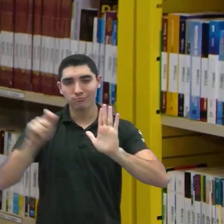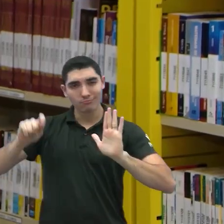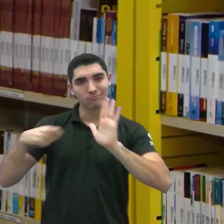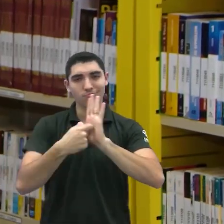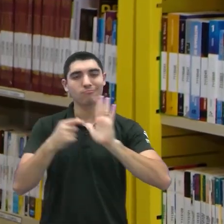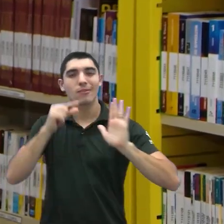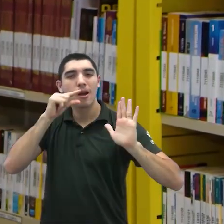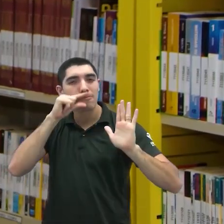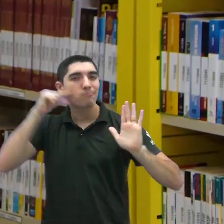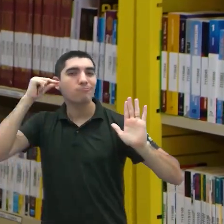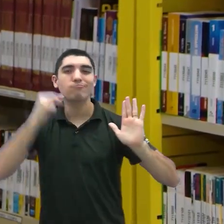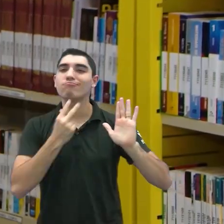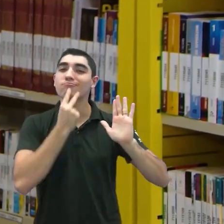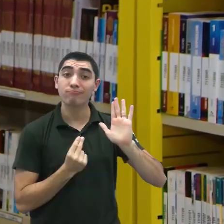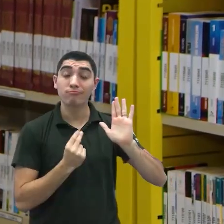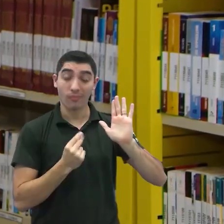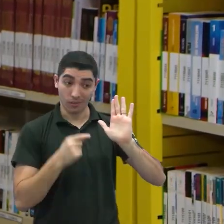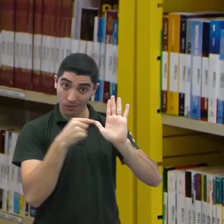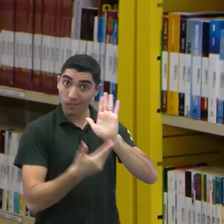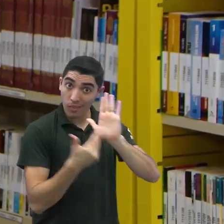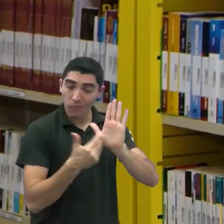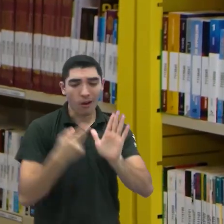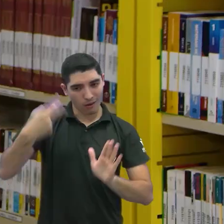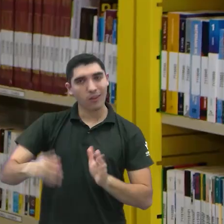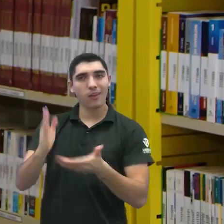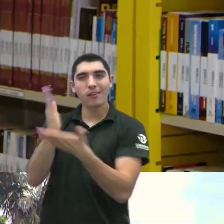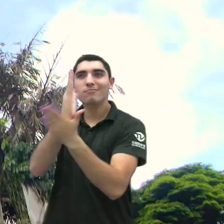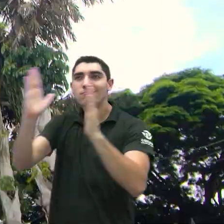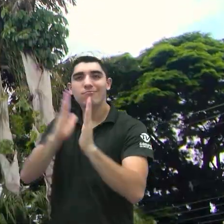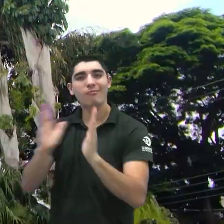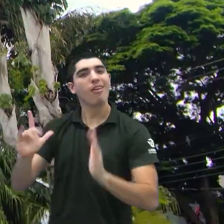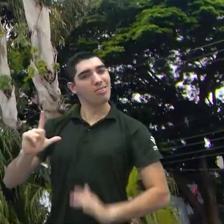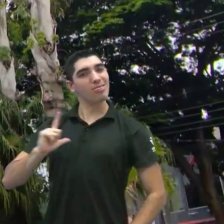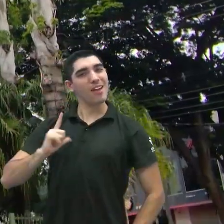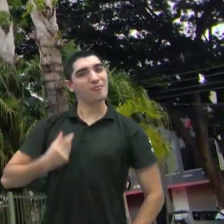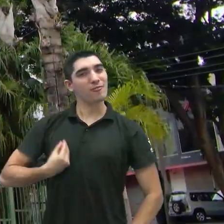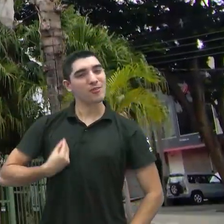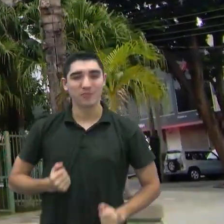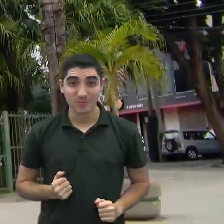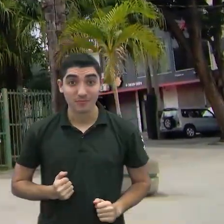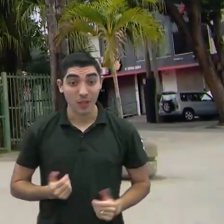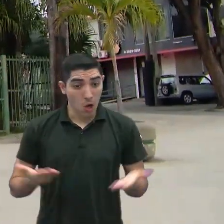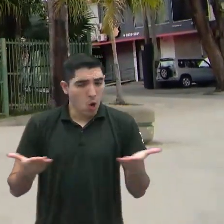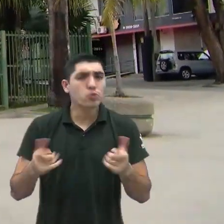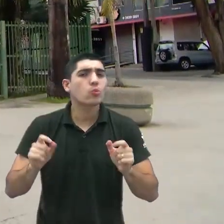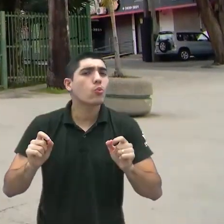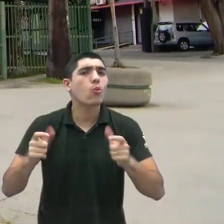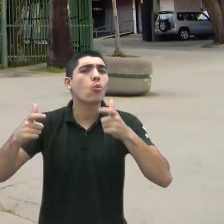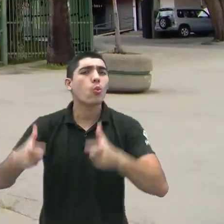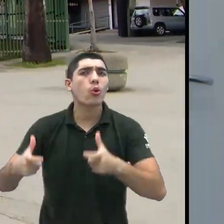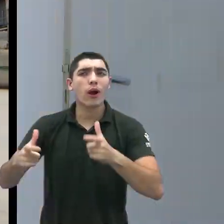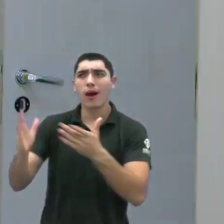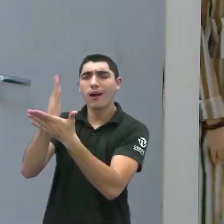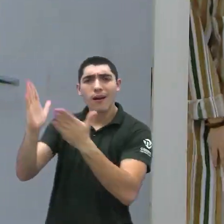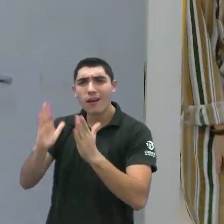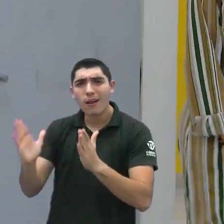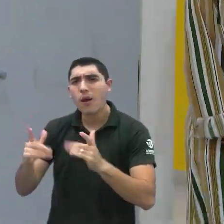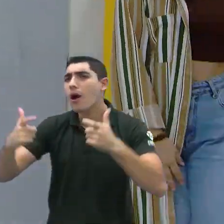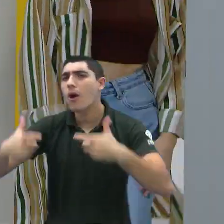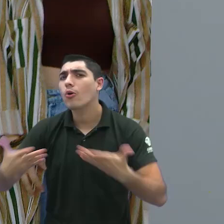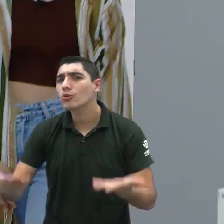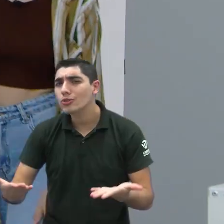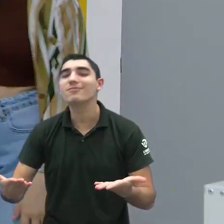de Miguel de Cervantes, e esse livro tem na biblioteca. E desta vez na Biblioteca Pública do Centro